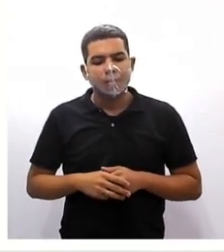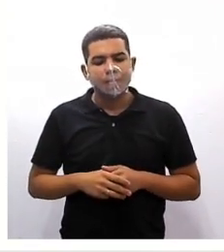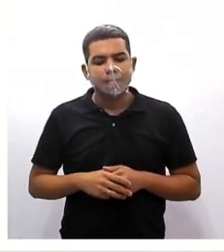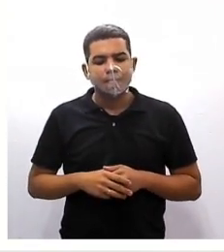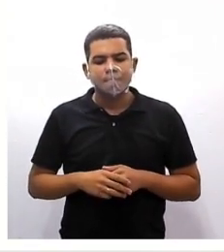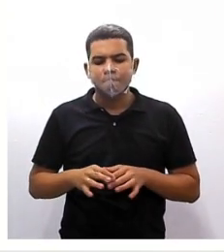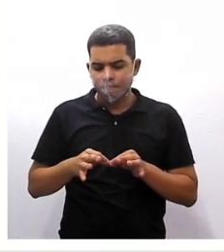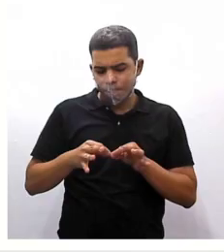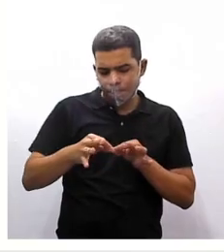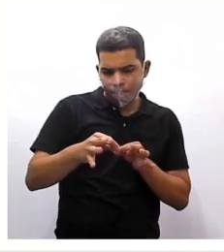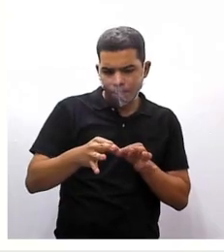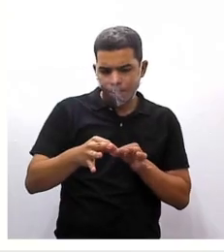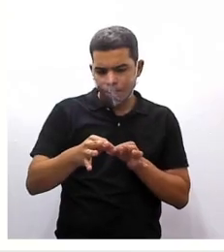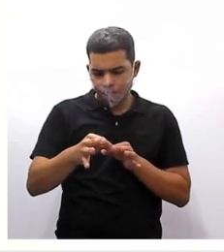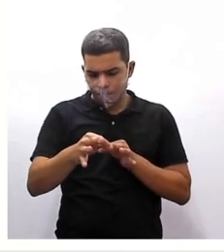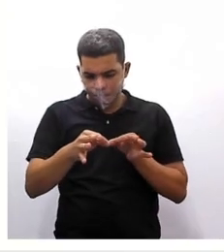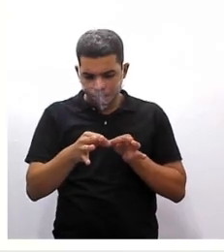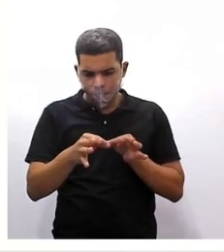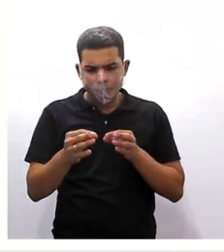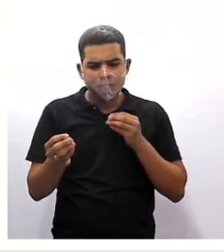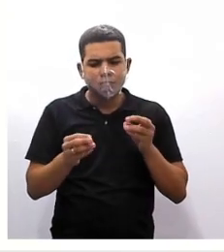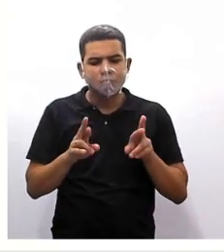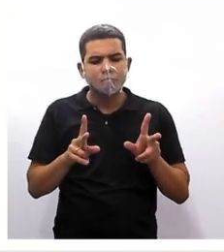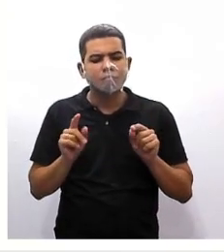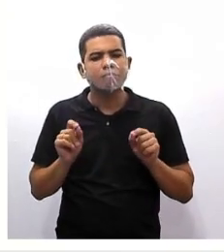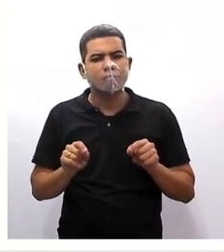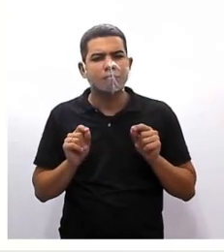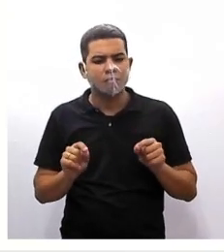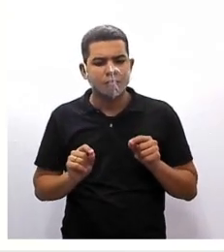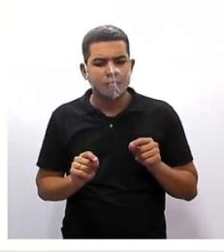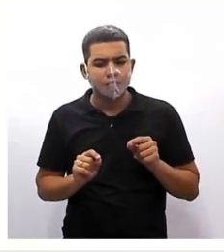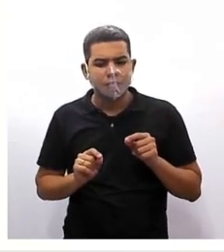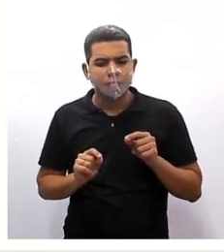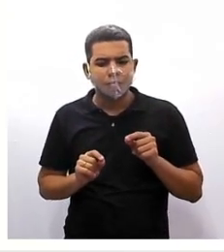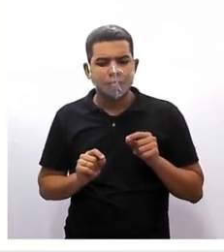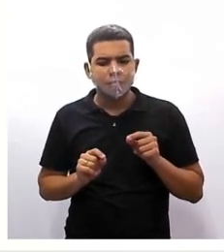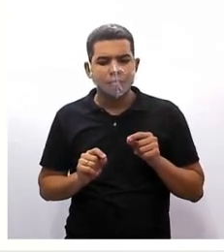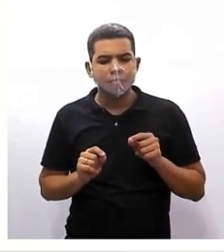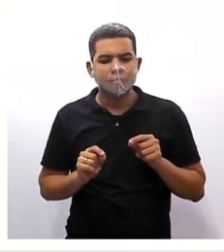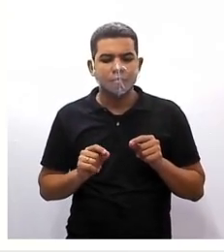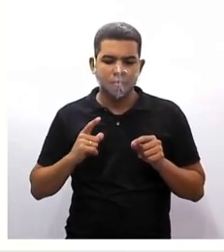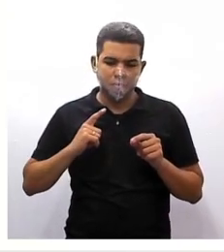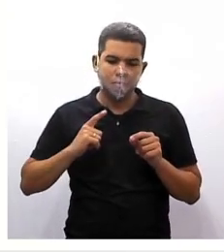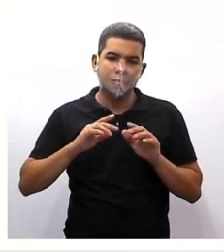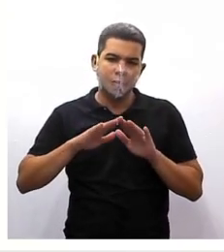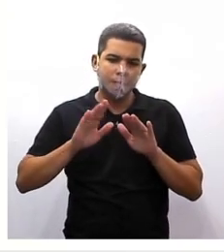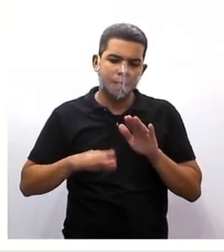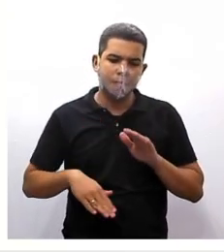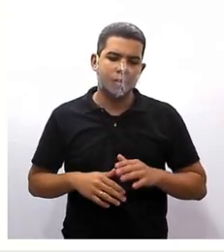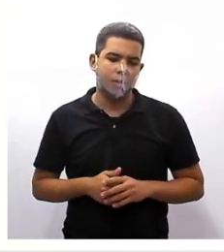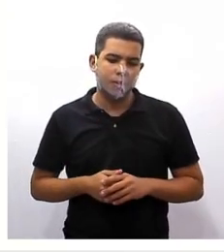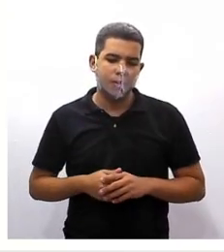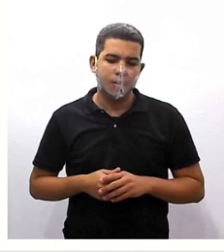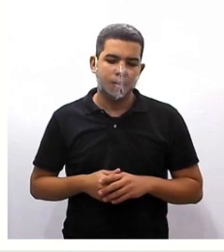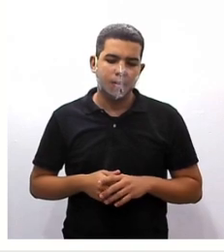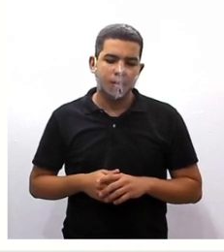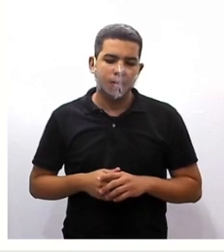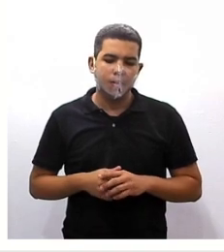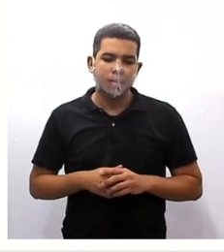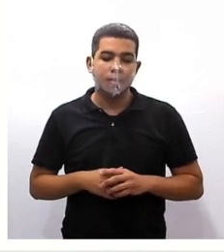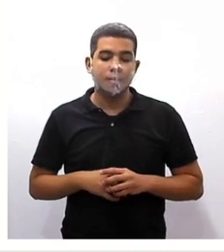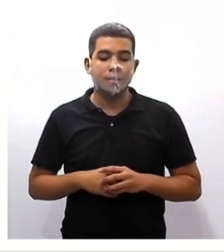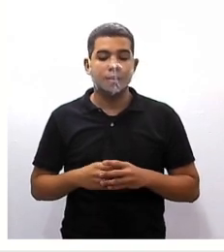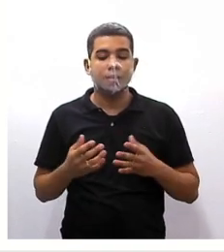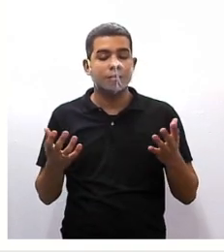dessas vigas? Então, ó, a diferença é o quê? A diferença é menos. Então, você vai pegar, nesse